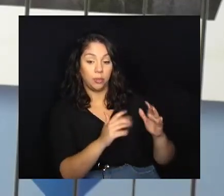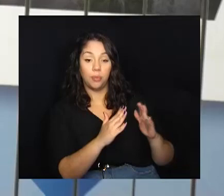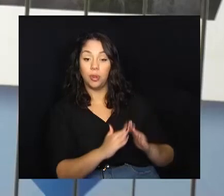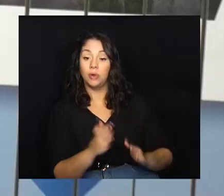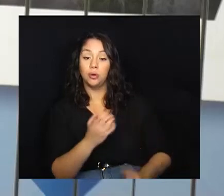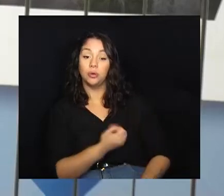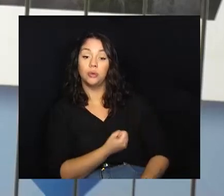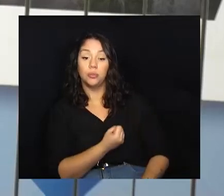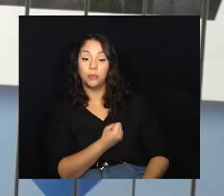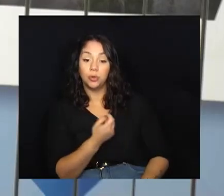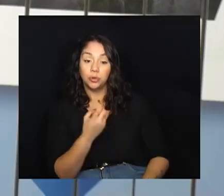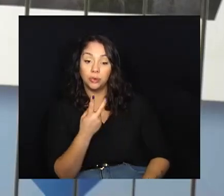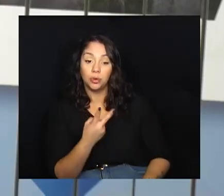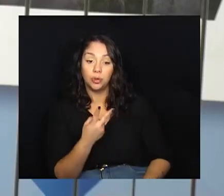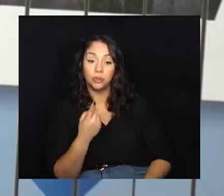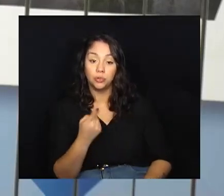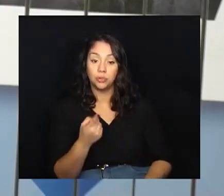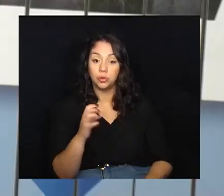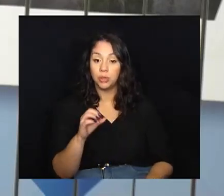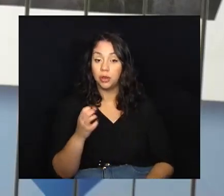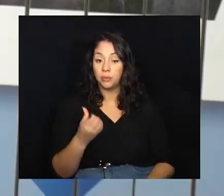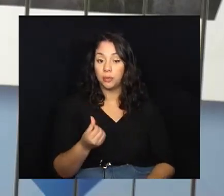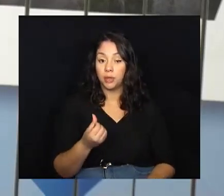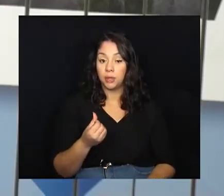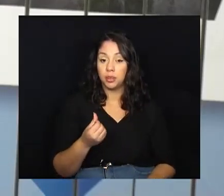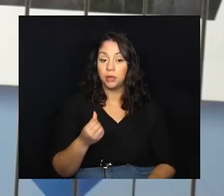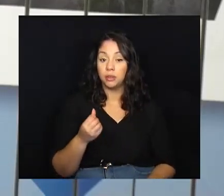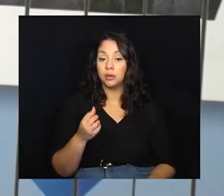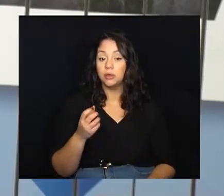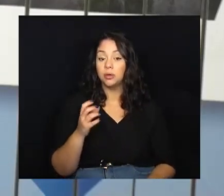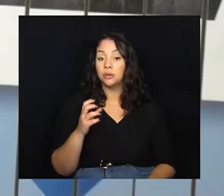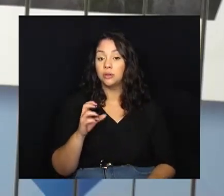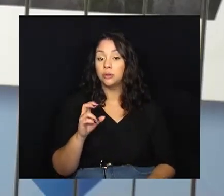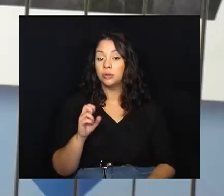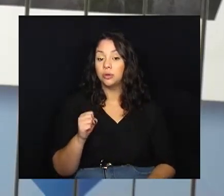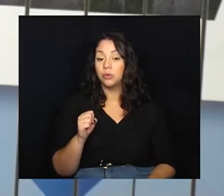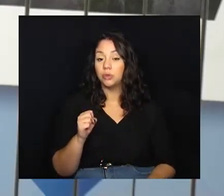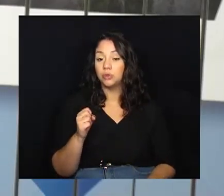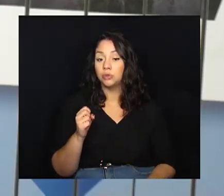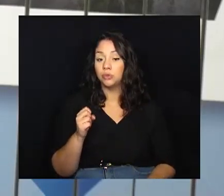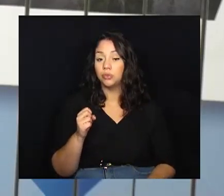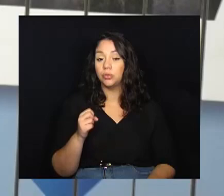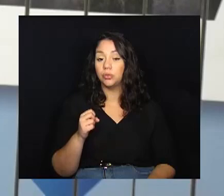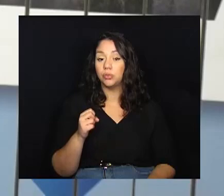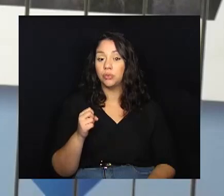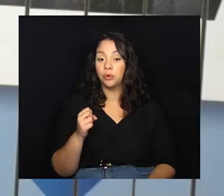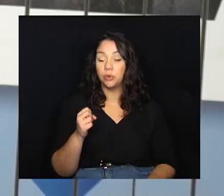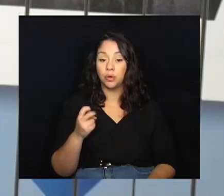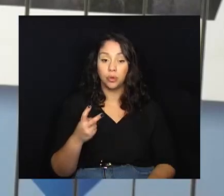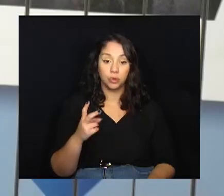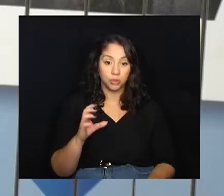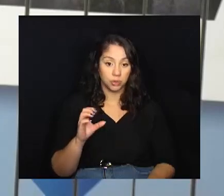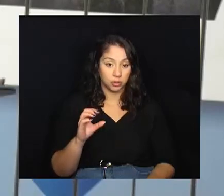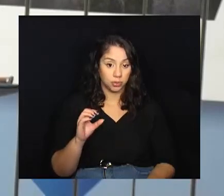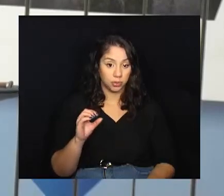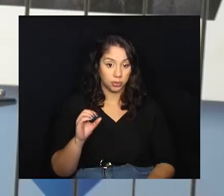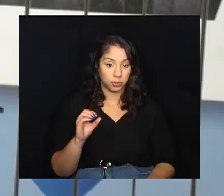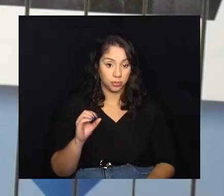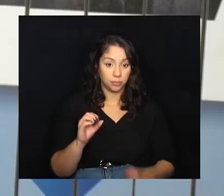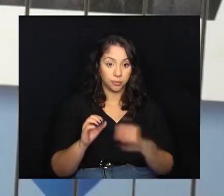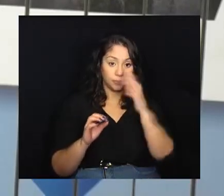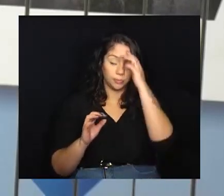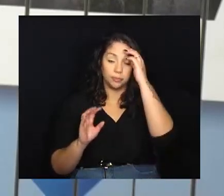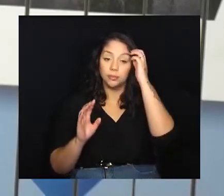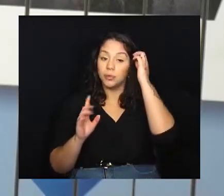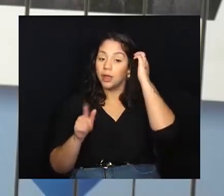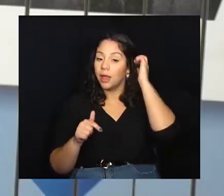2 1 6 0 1 6 5 e 2116028 a expectativa é que comemorando